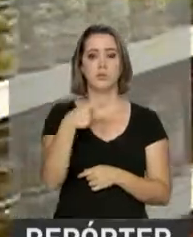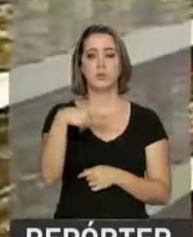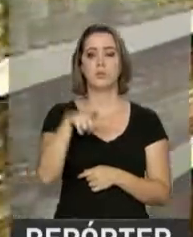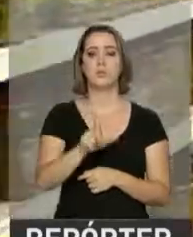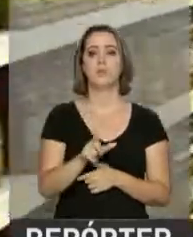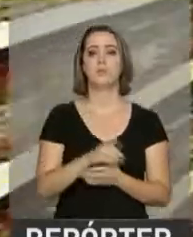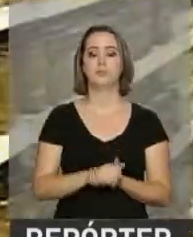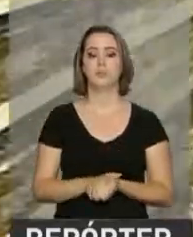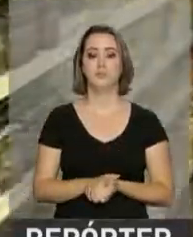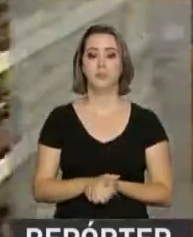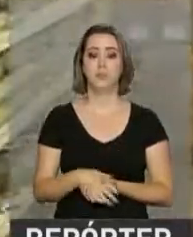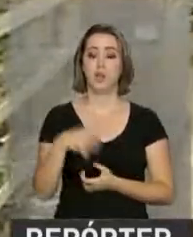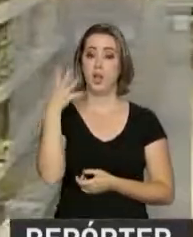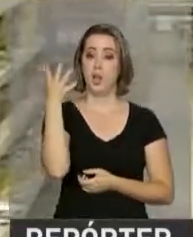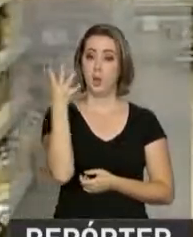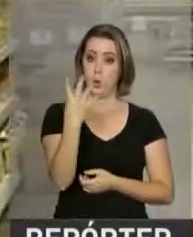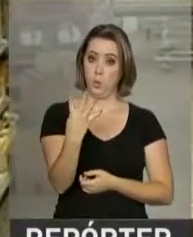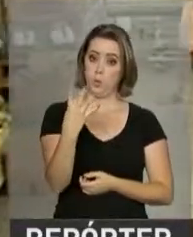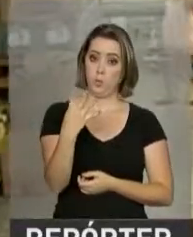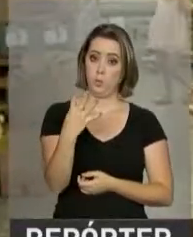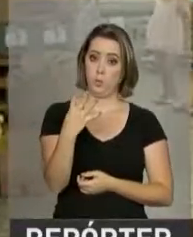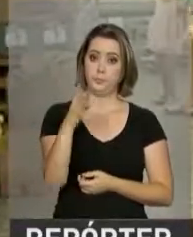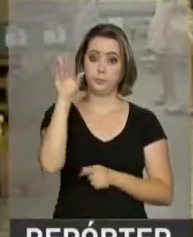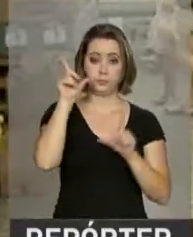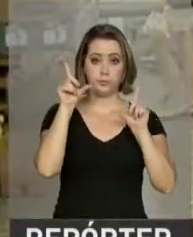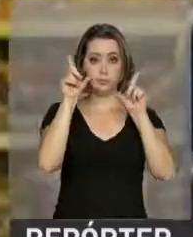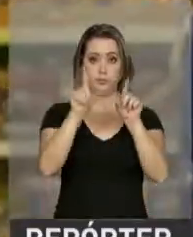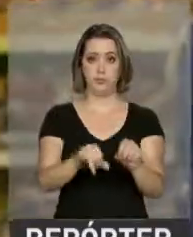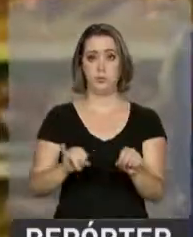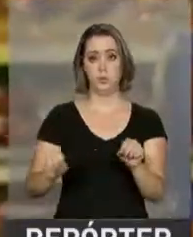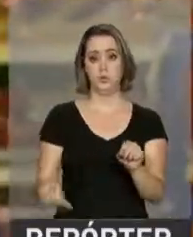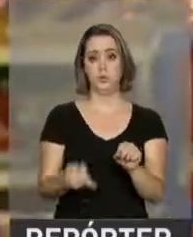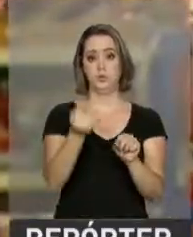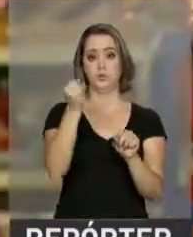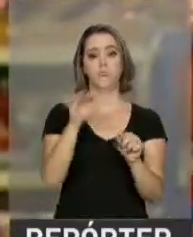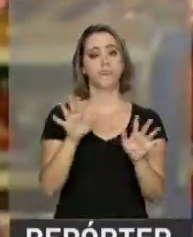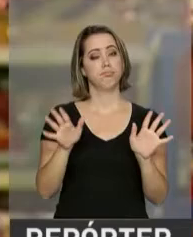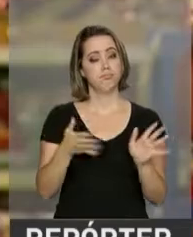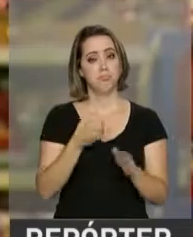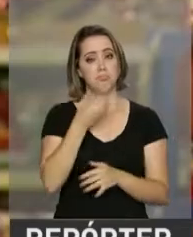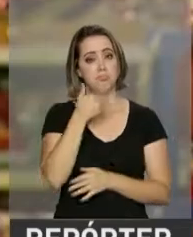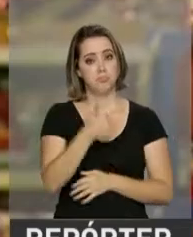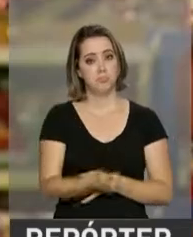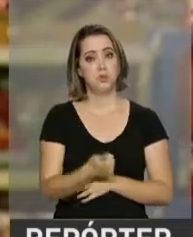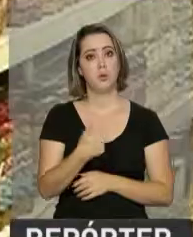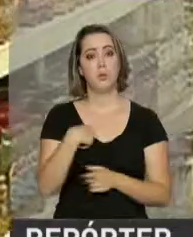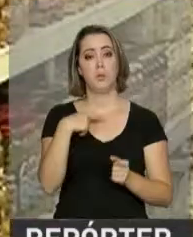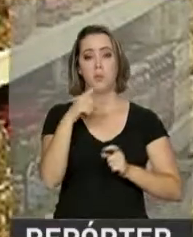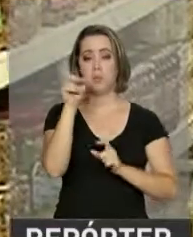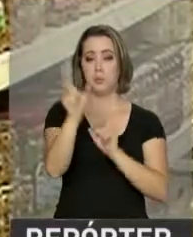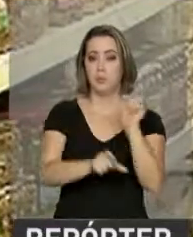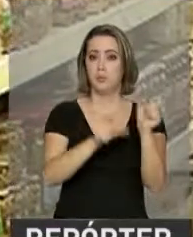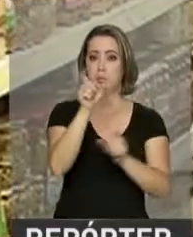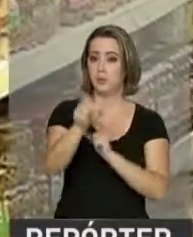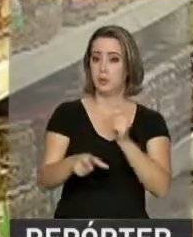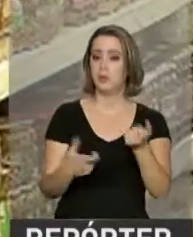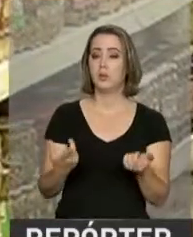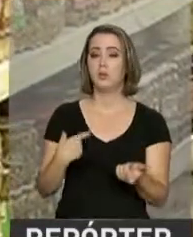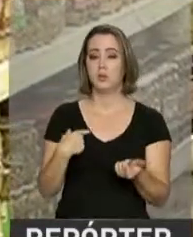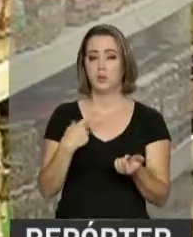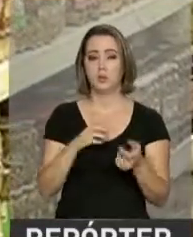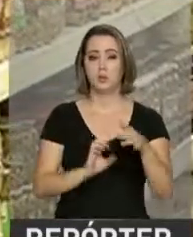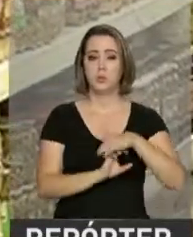a quarta redução seguida dos juros básicos da economia foi comemorada por representantes do varejo uma boa notícia para